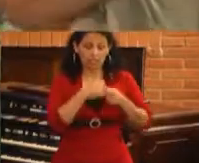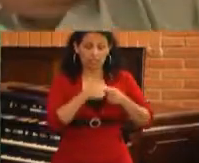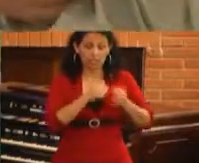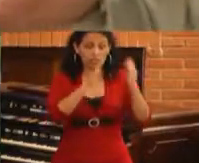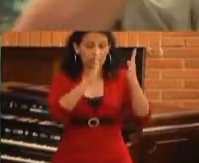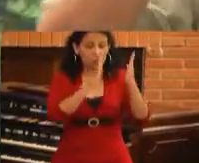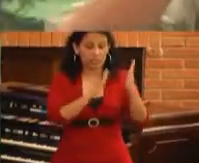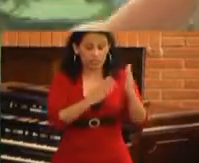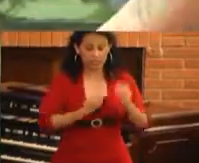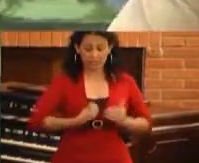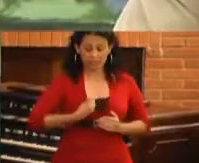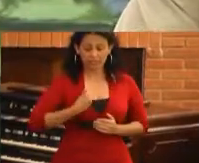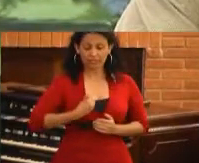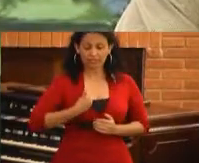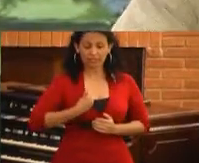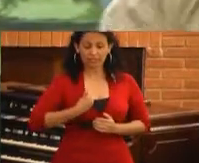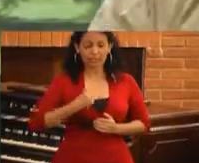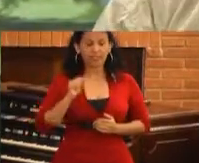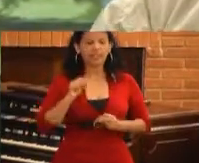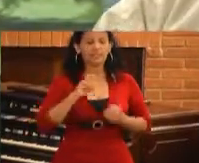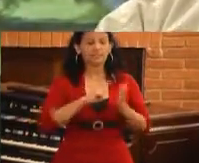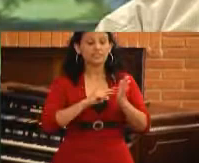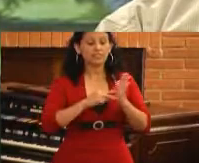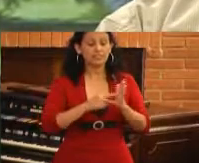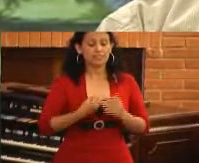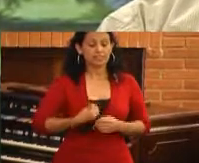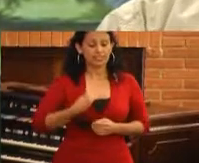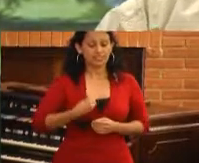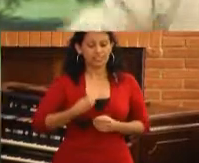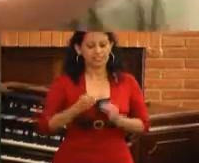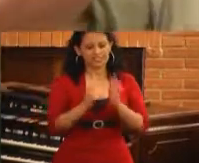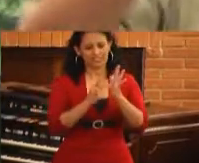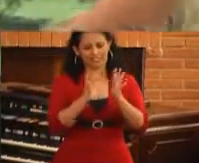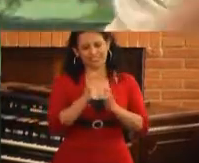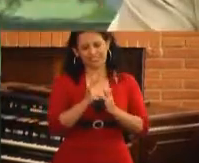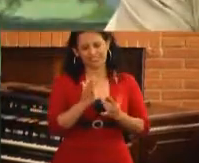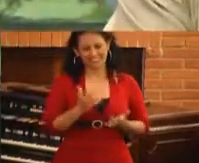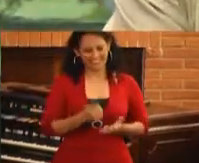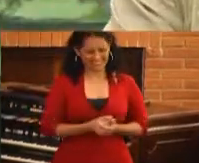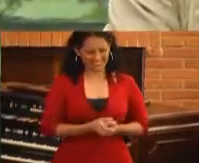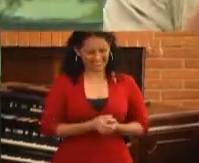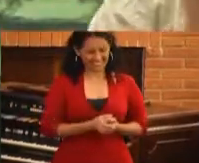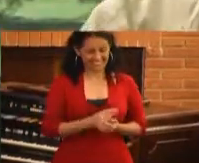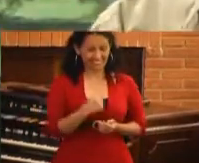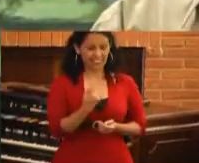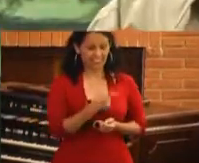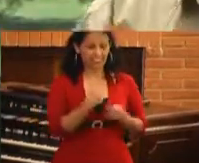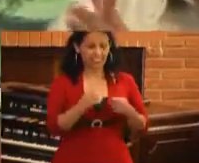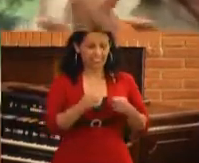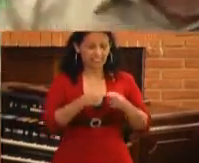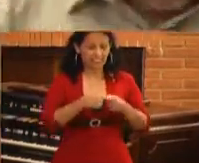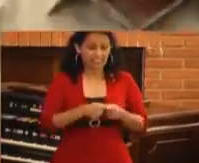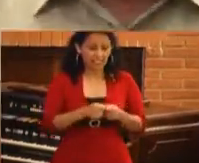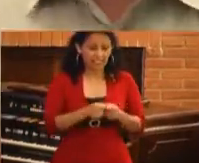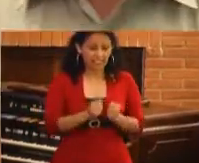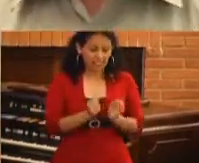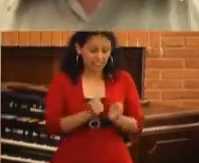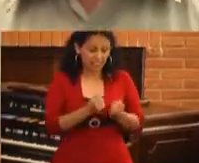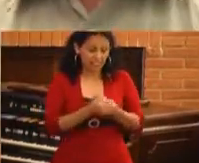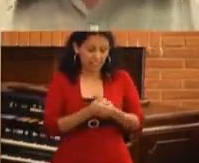vida espiritual é uma vida escondida. com Cristo em Deus, em primeiro